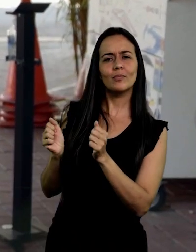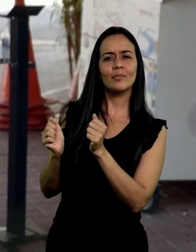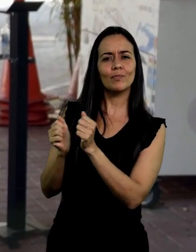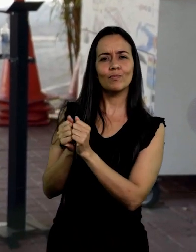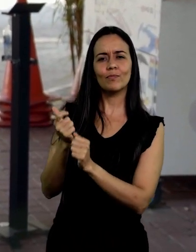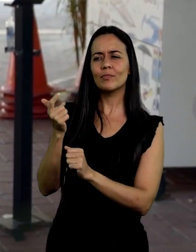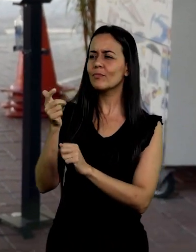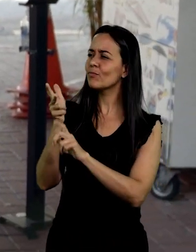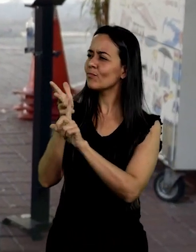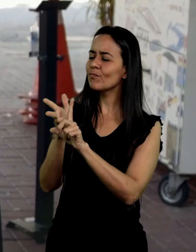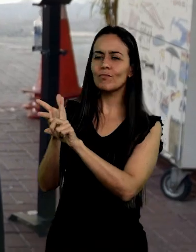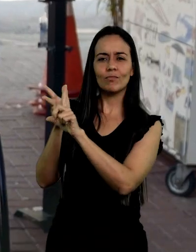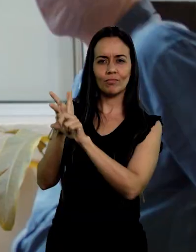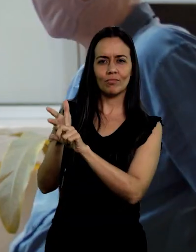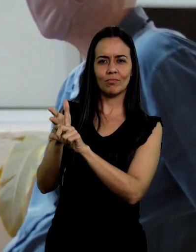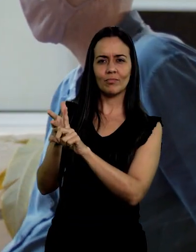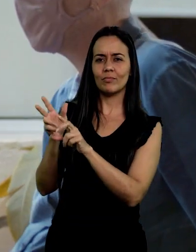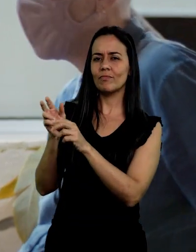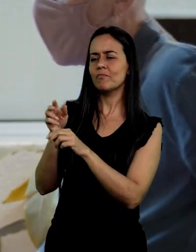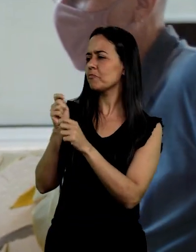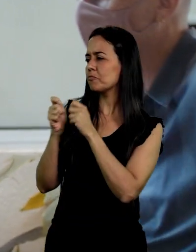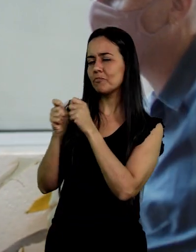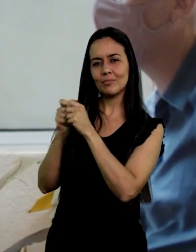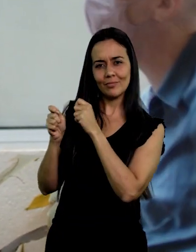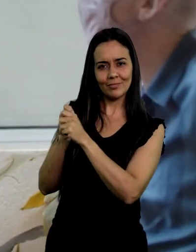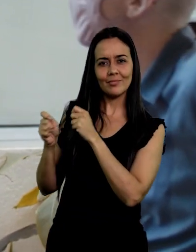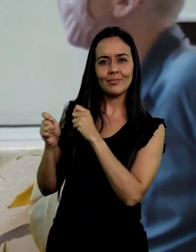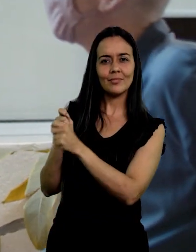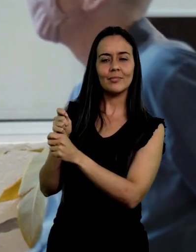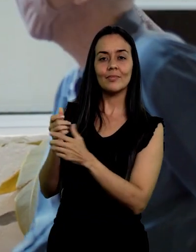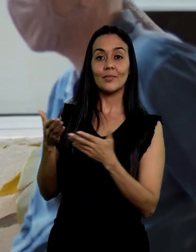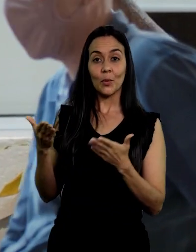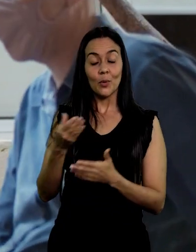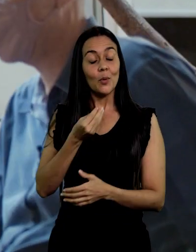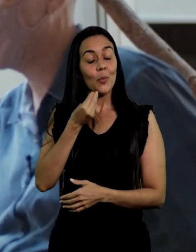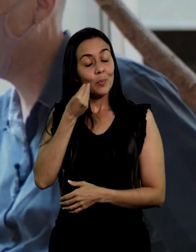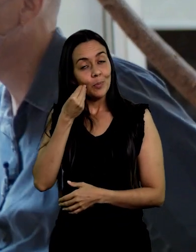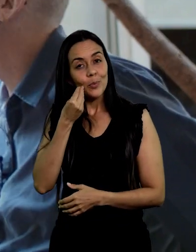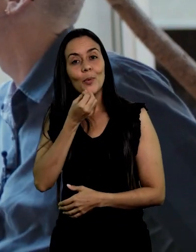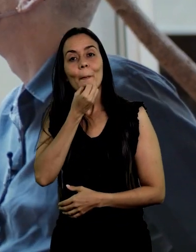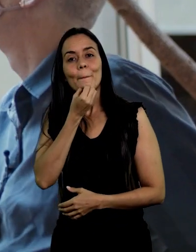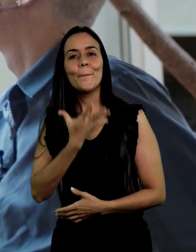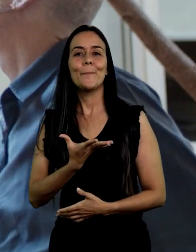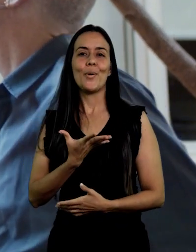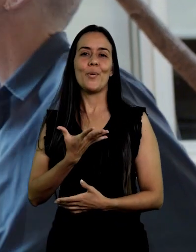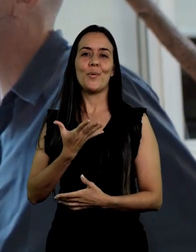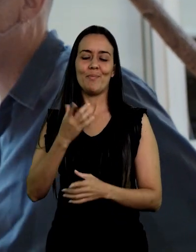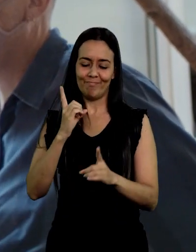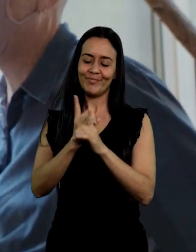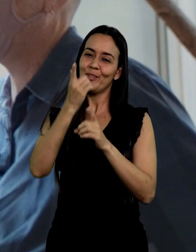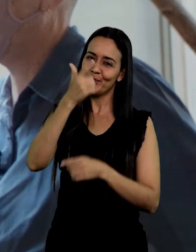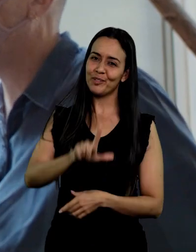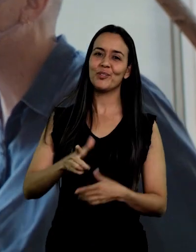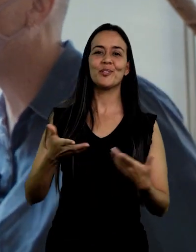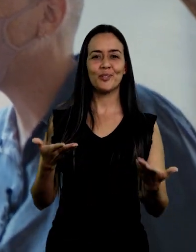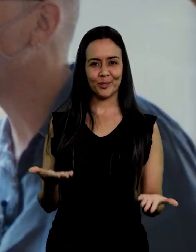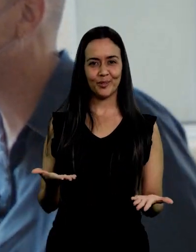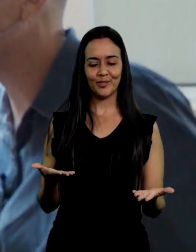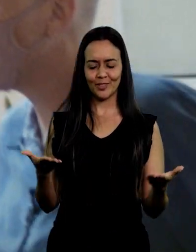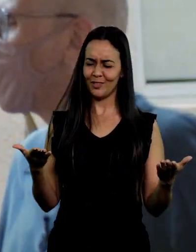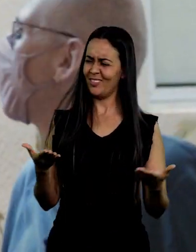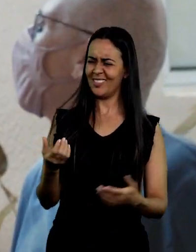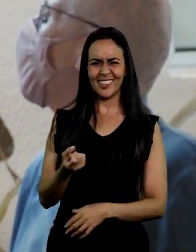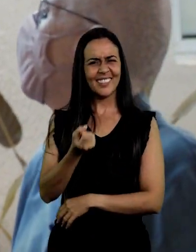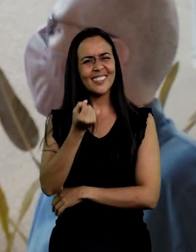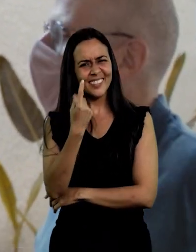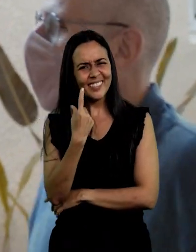alguma entrevista e tal. Exatamente. Pô, mas muito E bom agora... essa oportunidade de te rever, cara. Bom, de um belo pretexto, né, Nando? Gozado a gente precisar